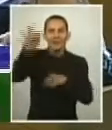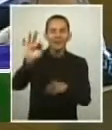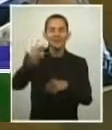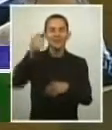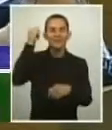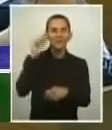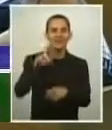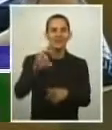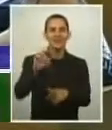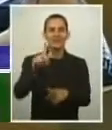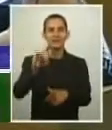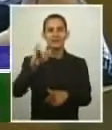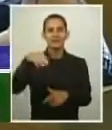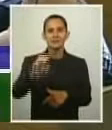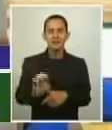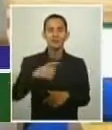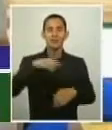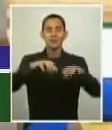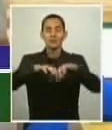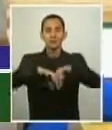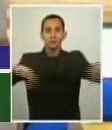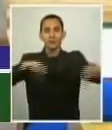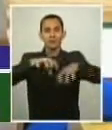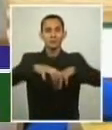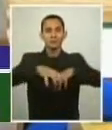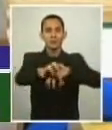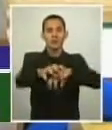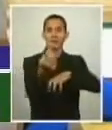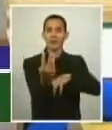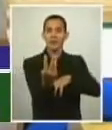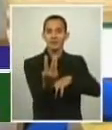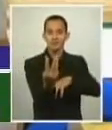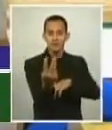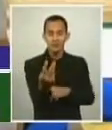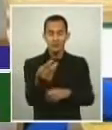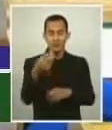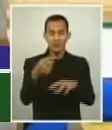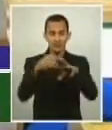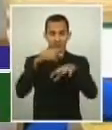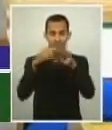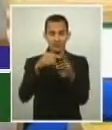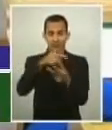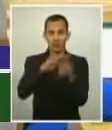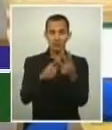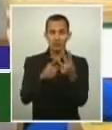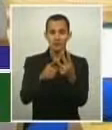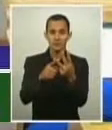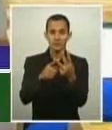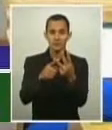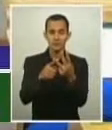antigo regime estava dividido em três camadas preço Extratus